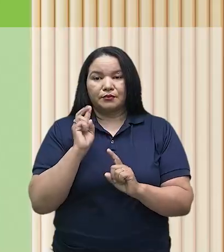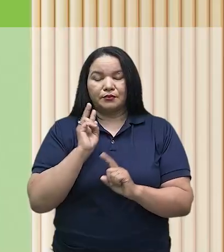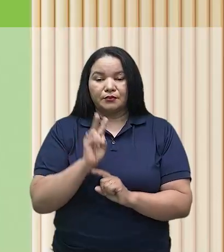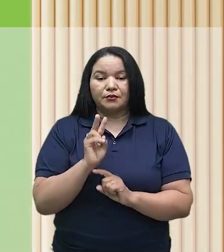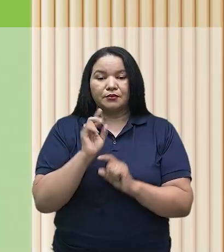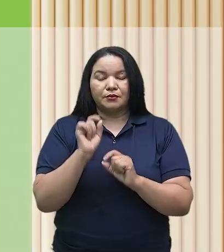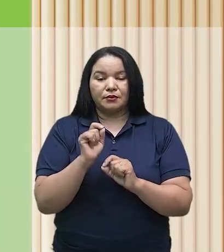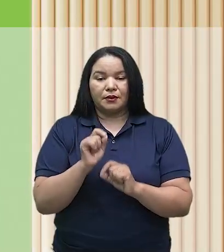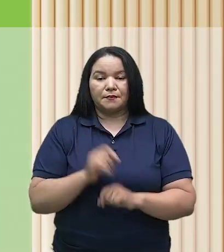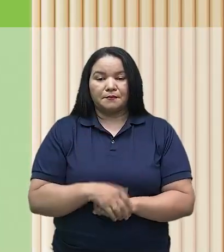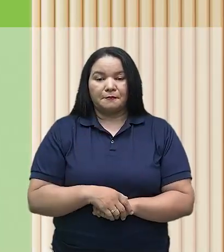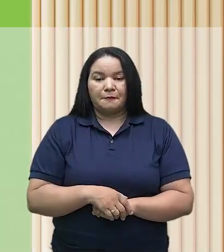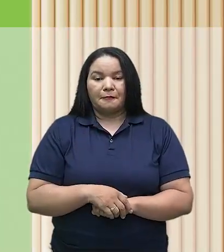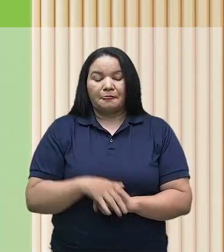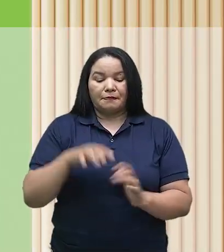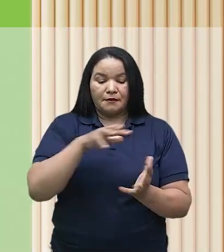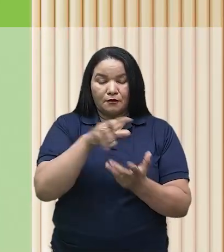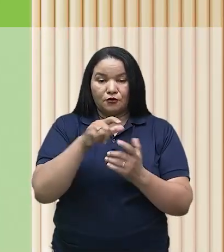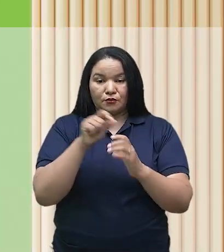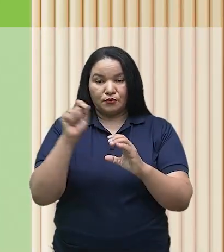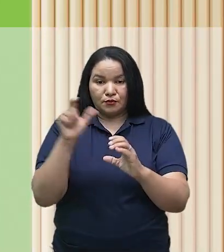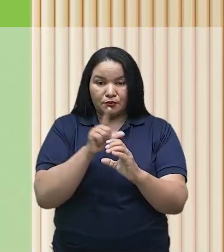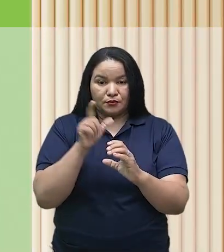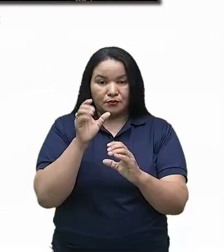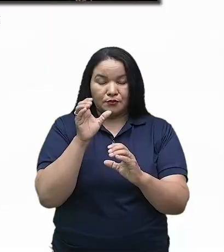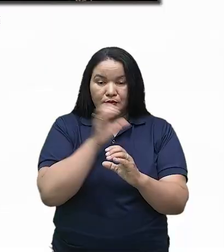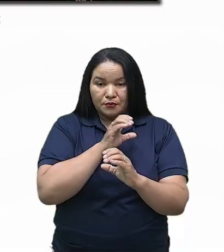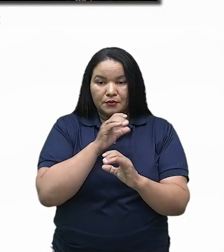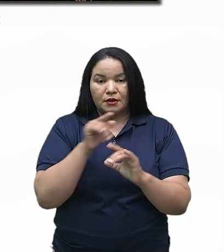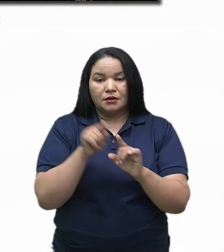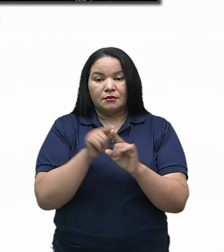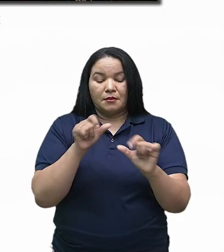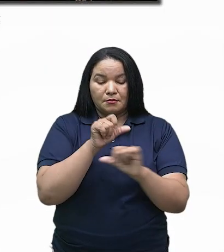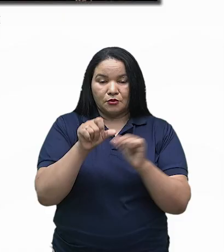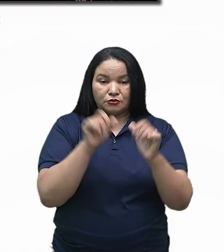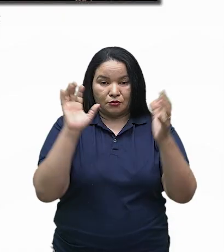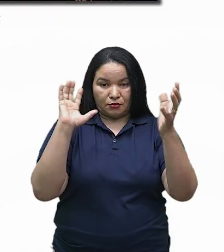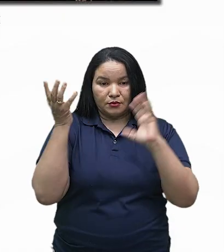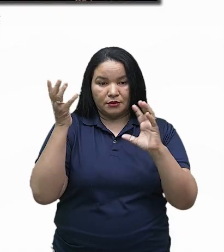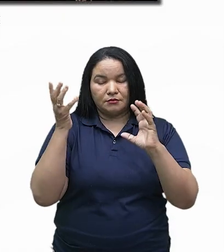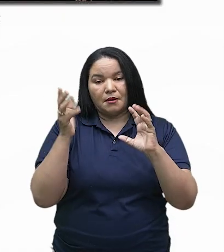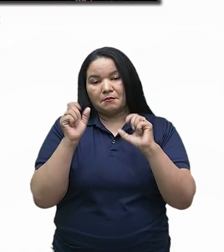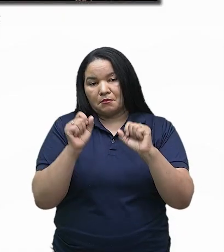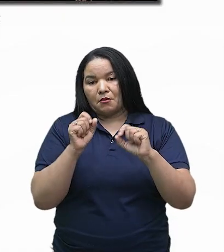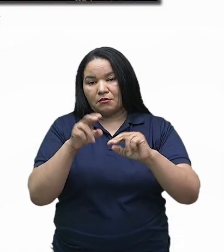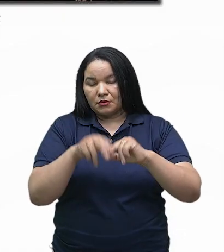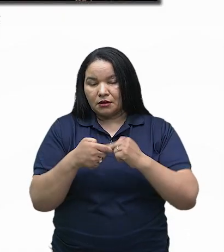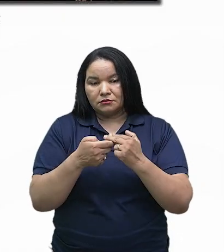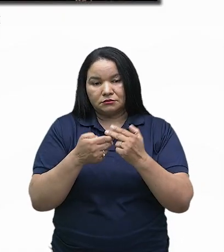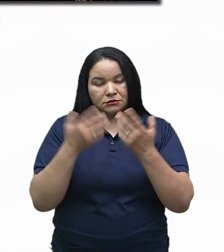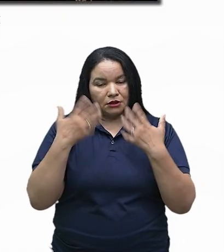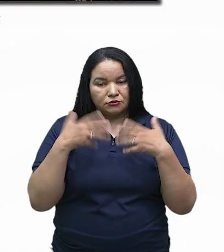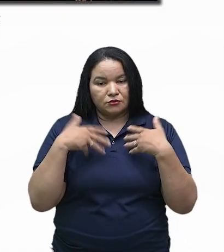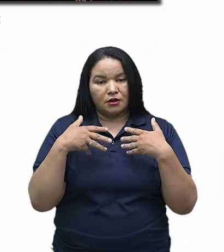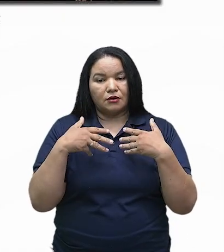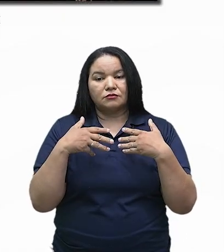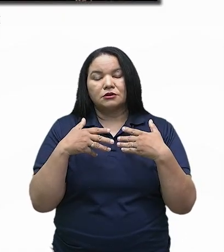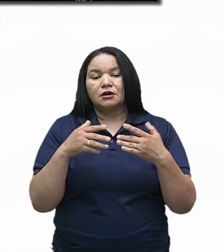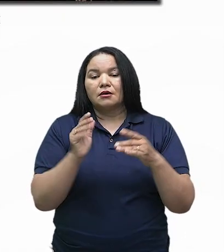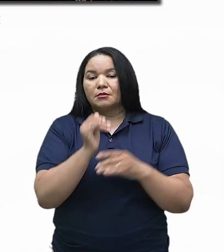as causas do aquecimento global, como as mudanças climáticas, elas, né, podem ter causas naturais,